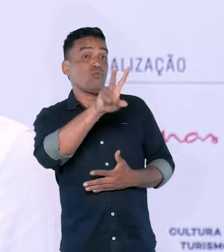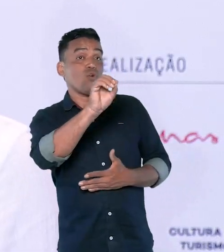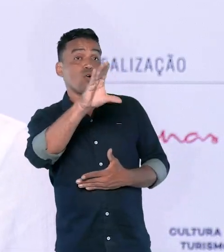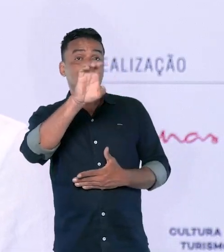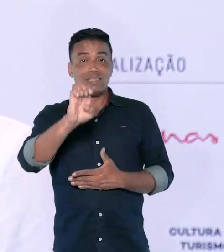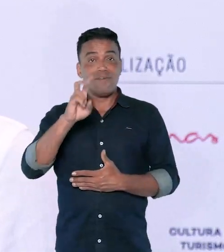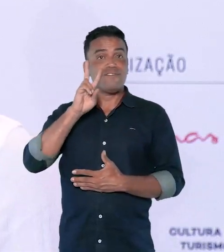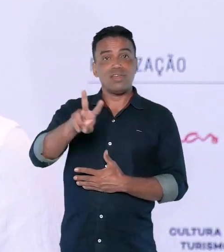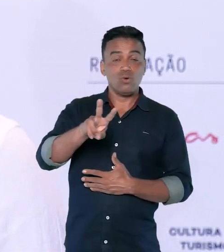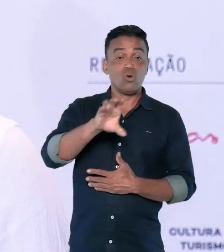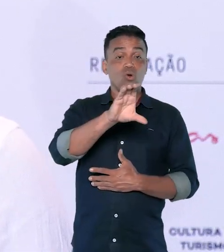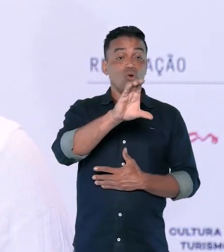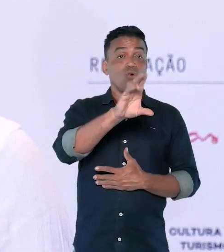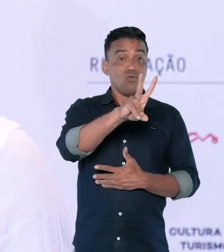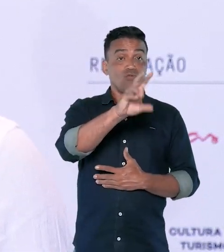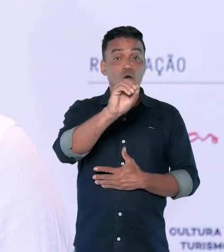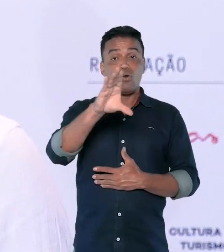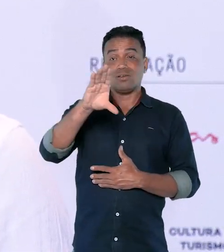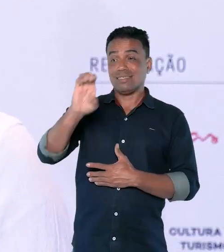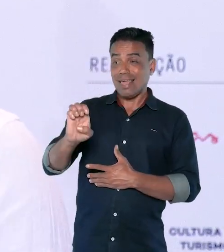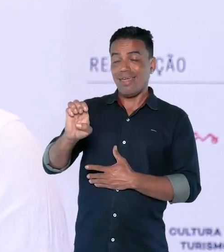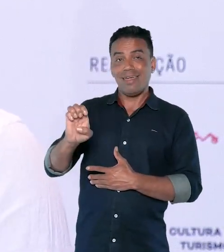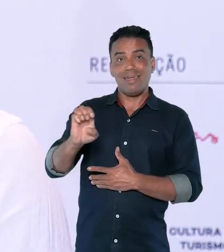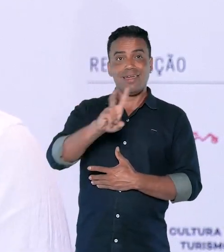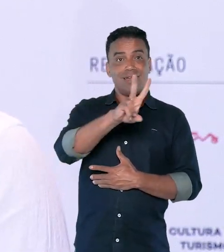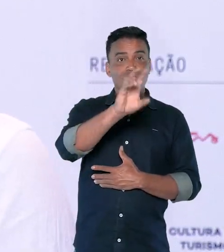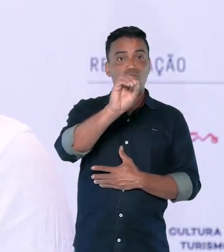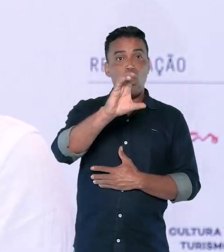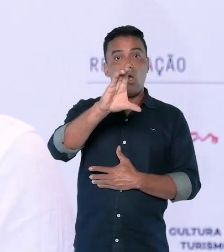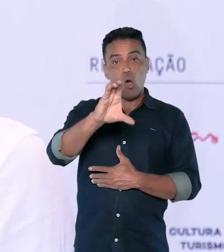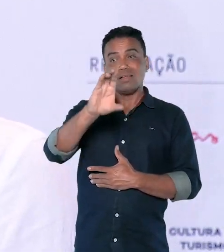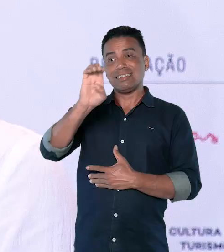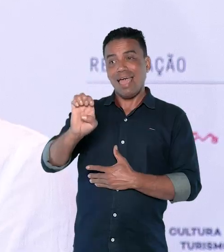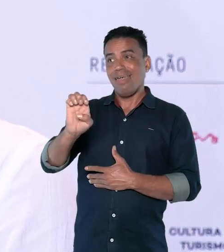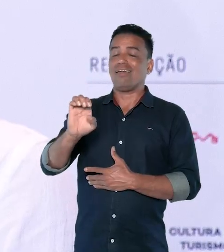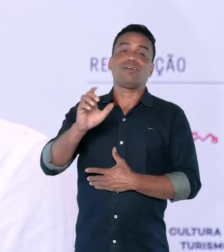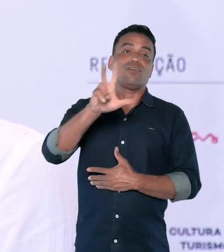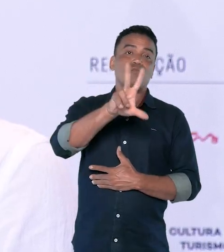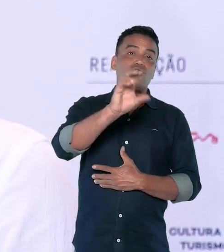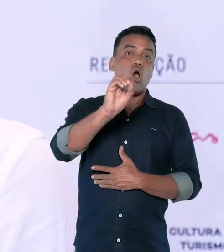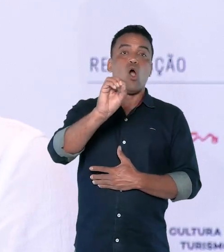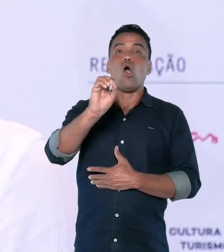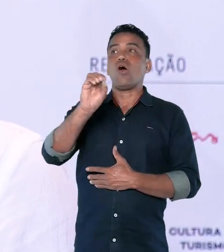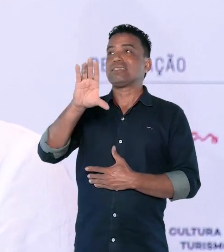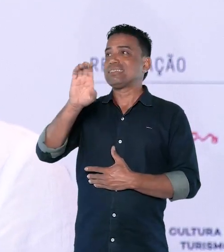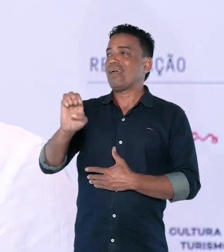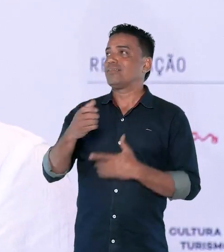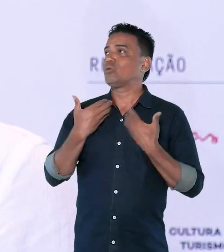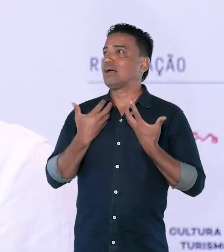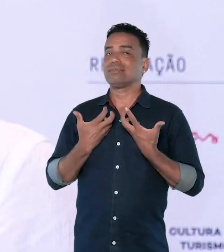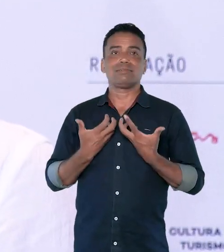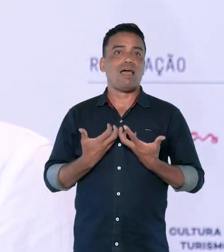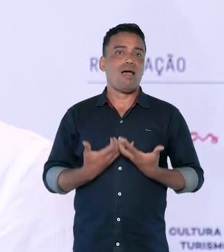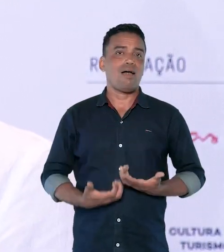viu, então esse vocativo, né, esse pronome, ele vai sendo reiterado de maneira que ele fica cansativo,